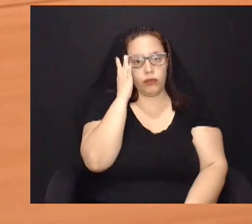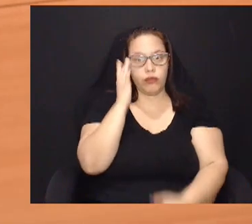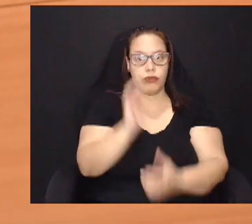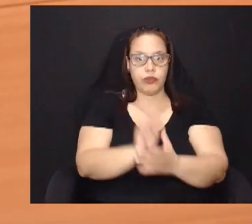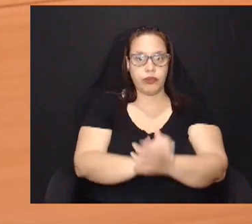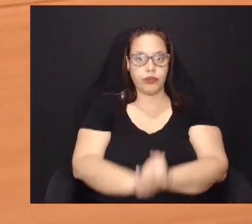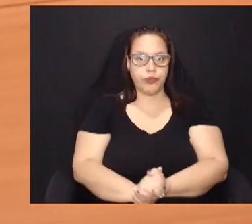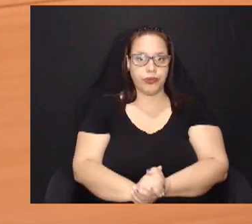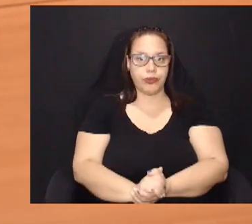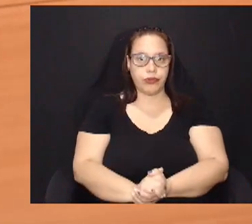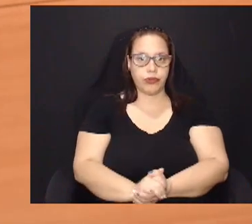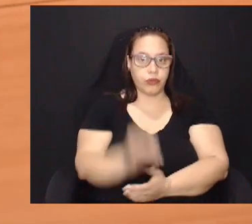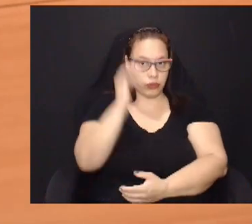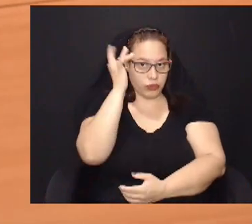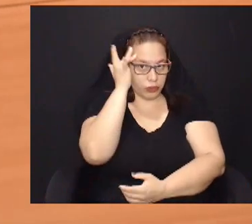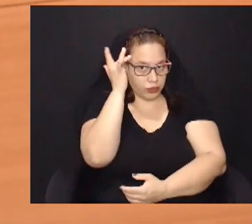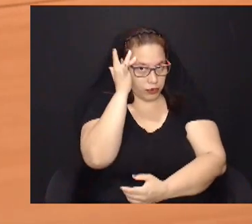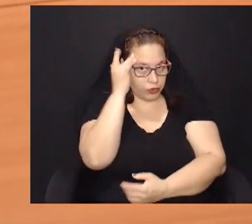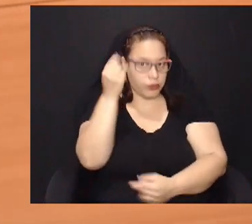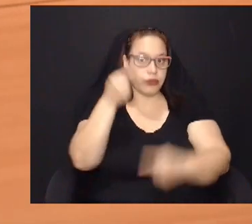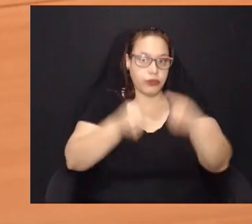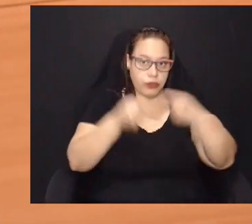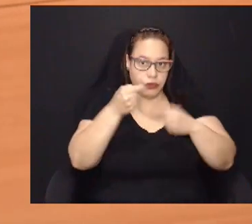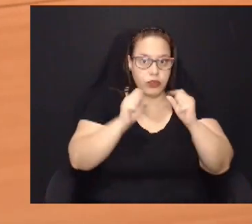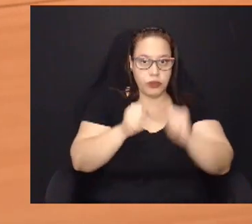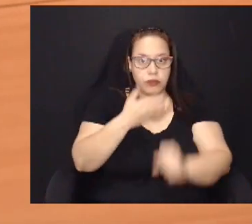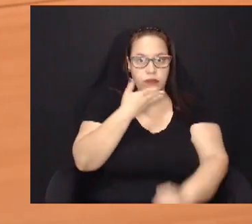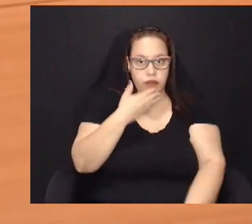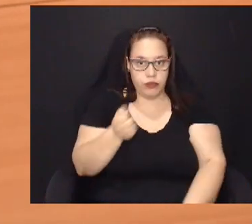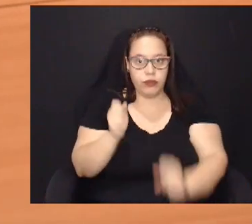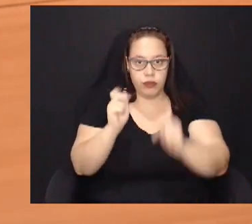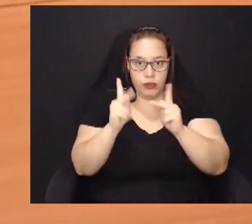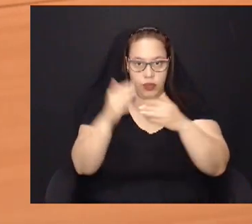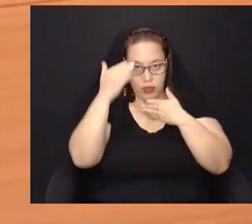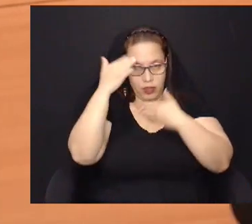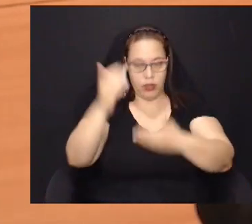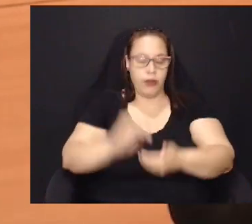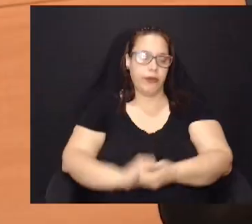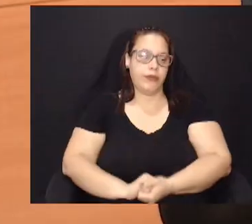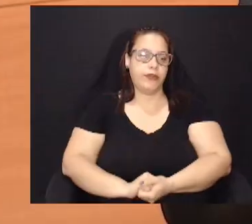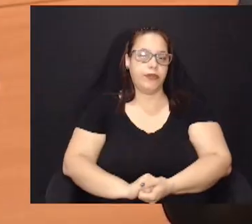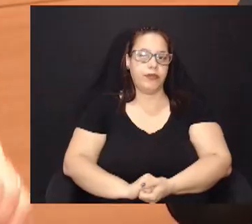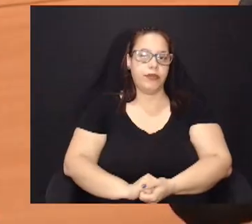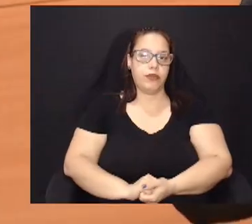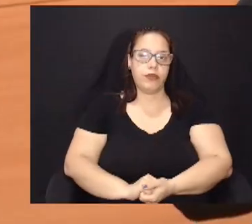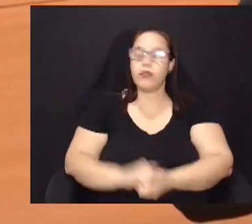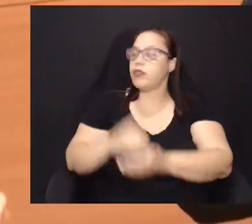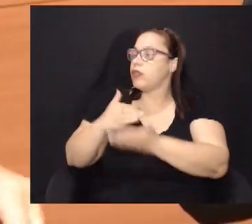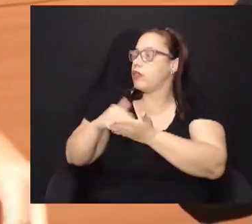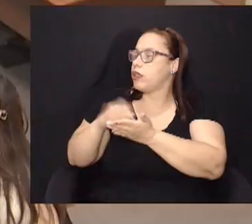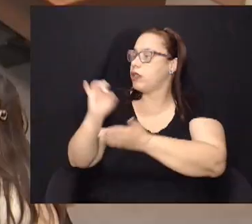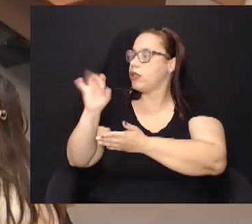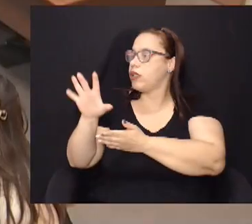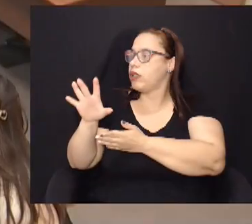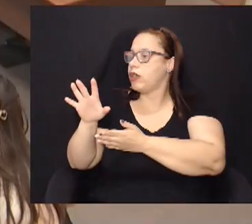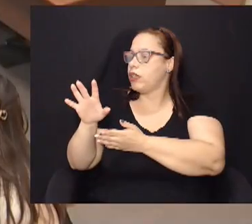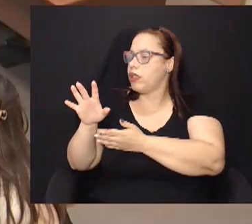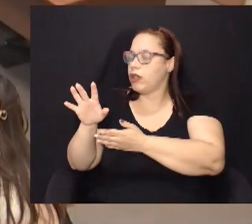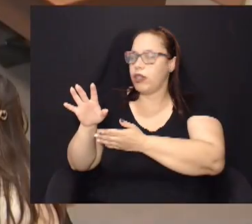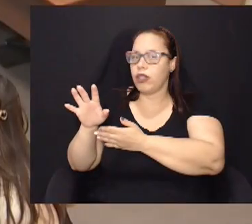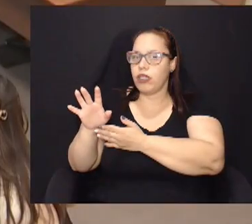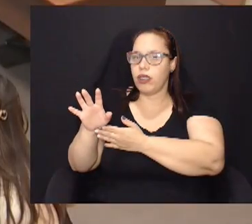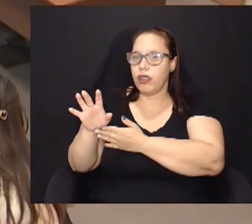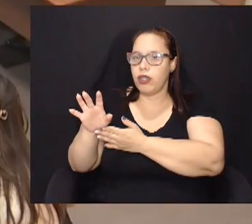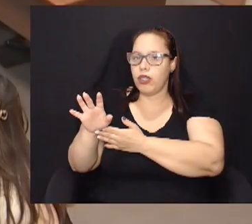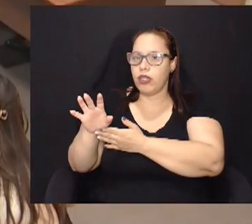né, amadurecer e discutir com eles o que pode melhorar. Tá bom? Muito obrigada. Secretária, eu só queria completar. Quando a gente